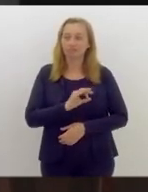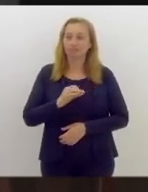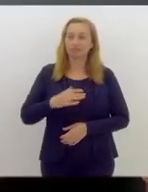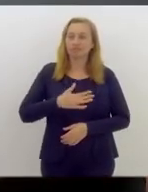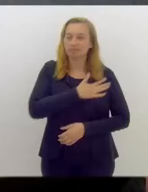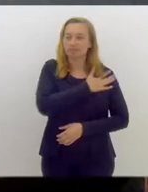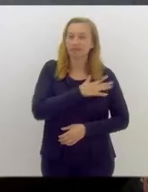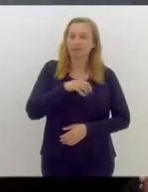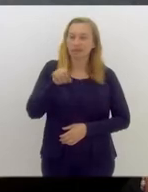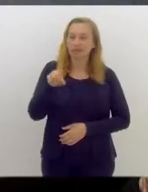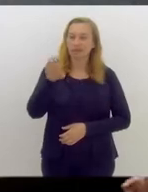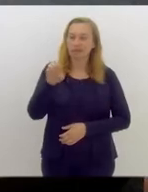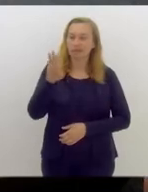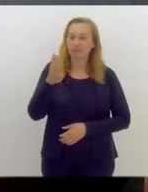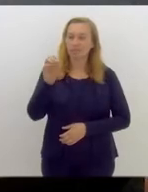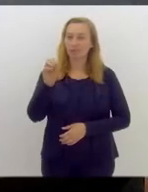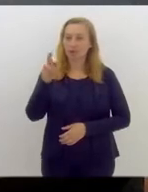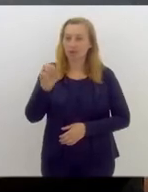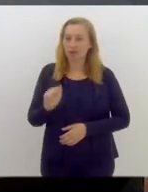Ferreira.